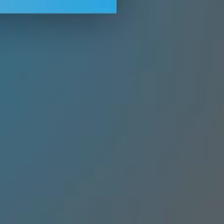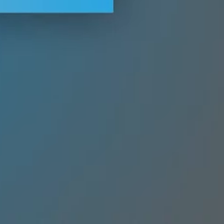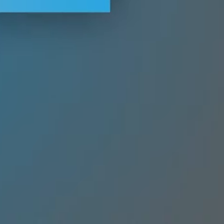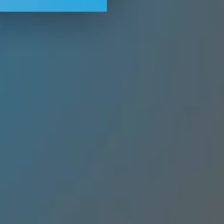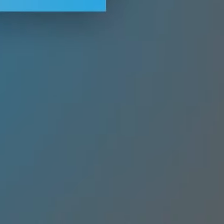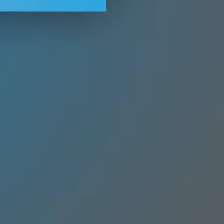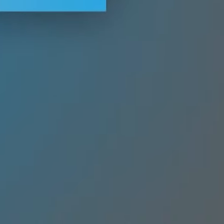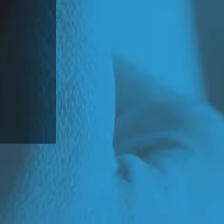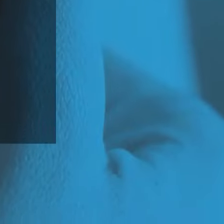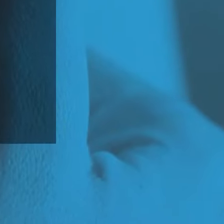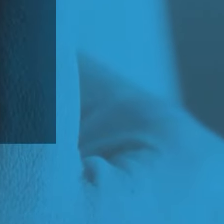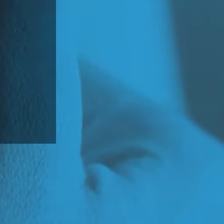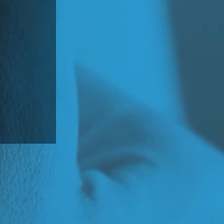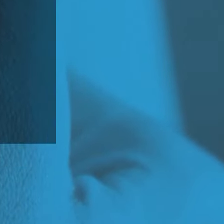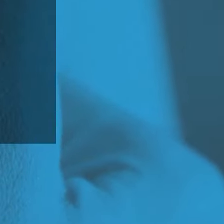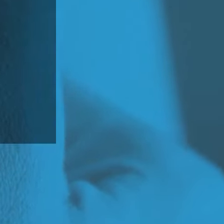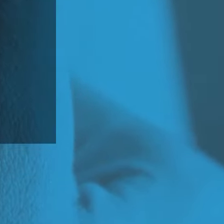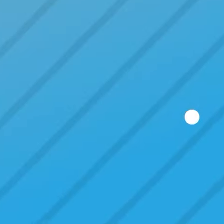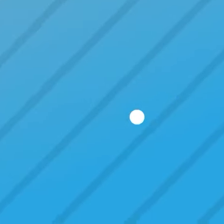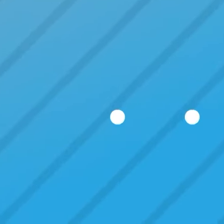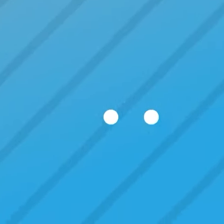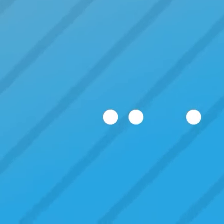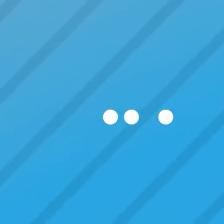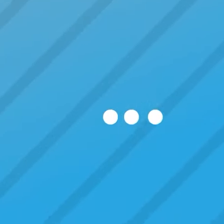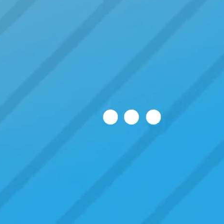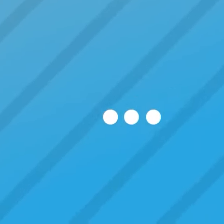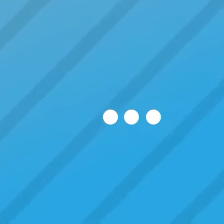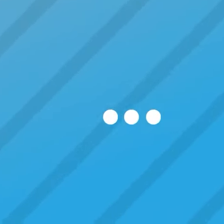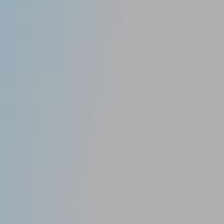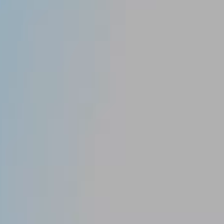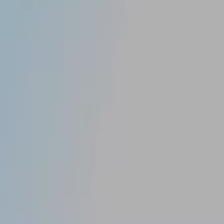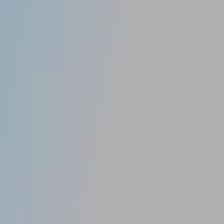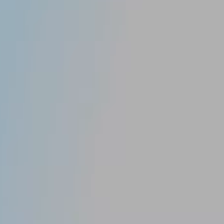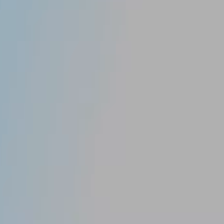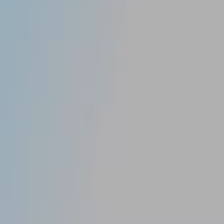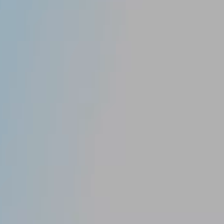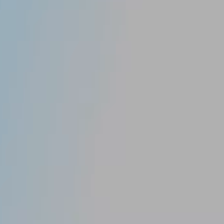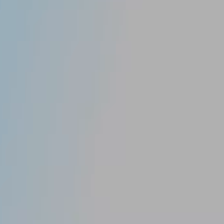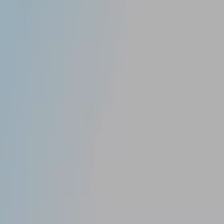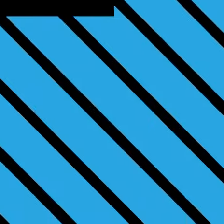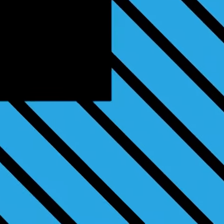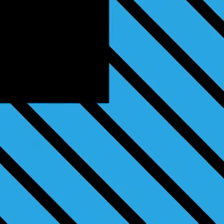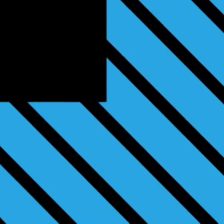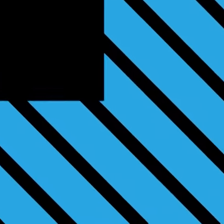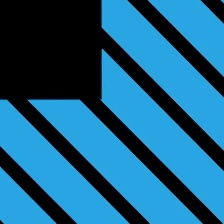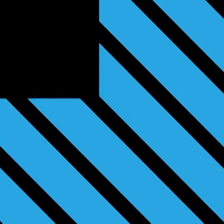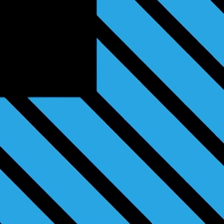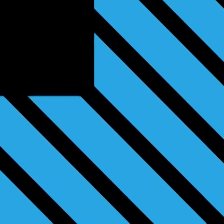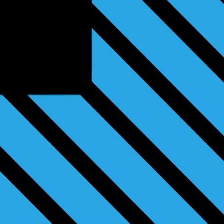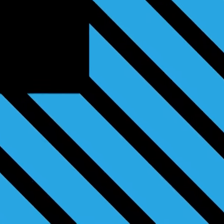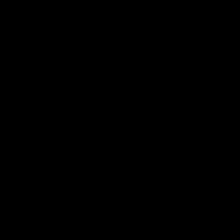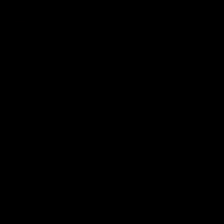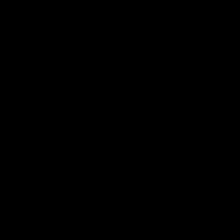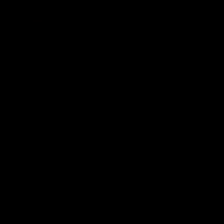E aí E aí E aí